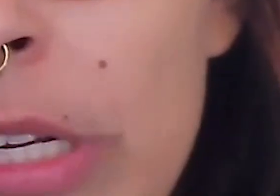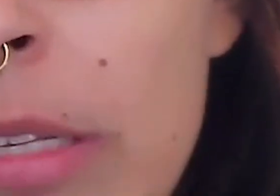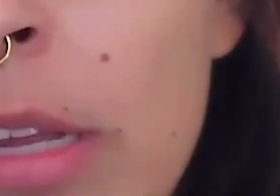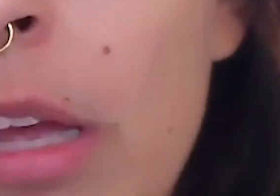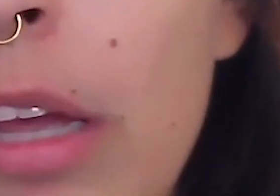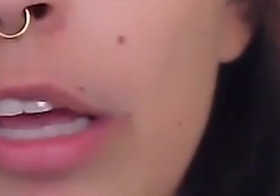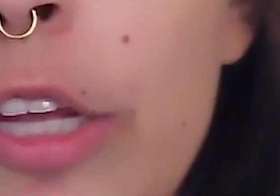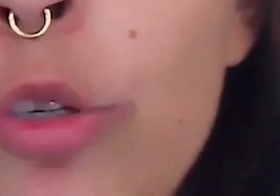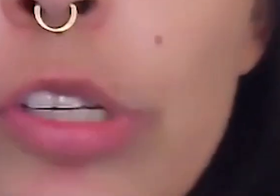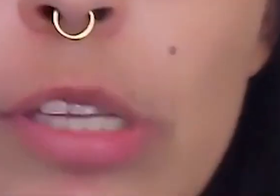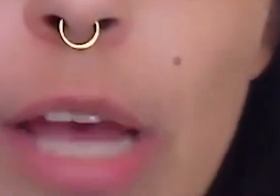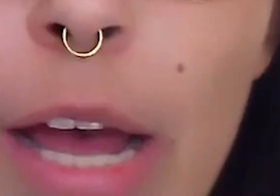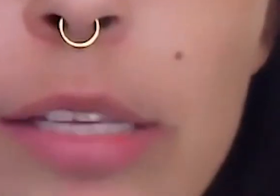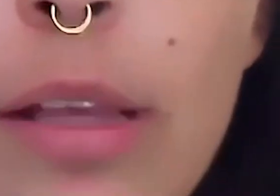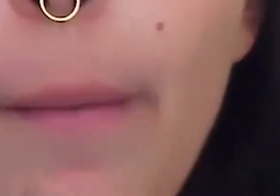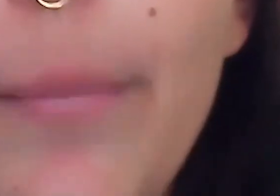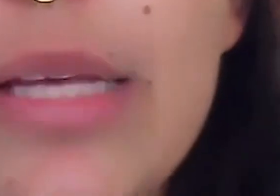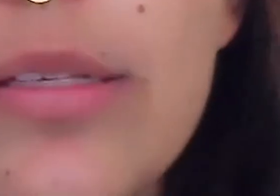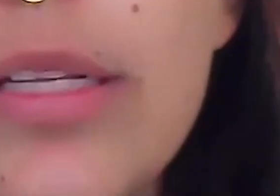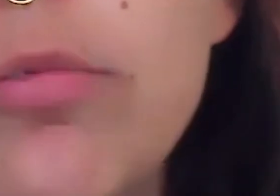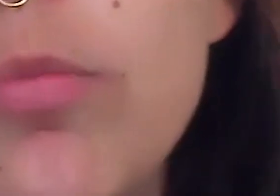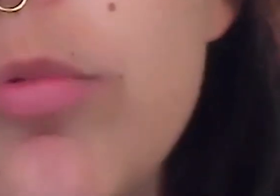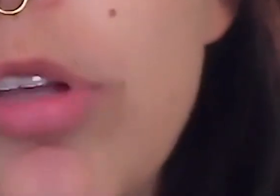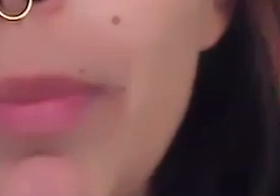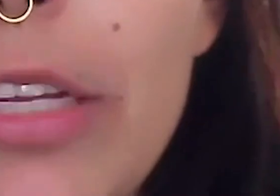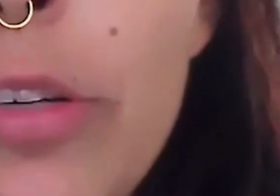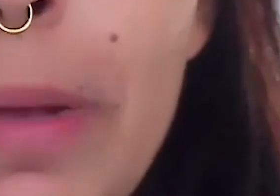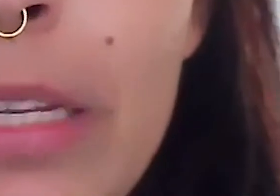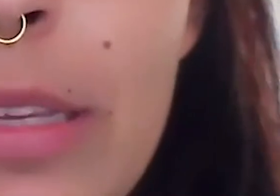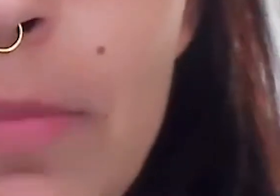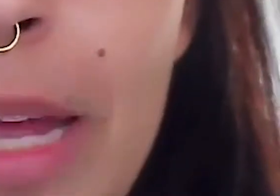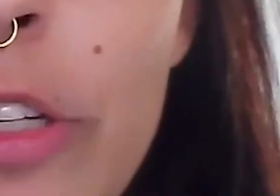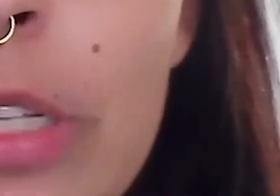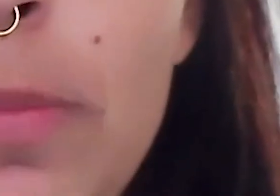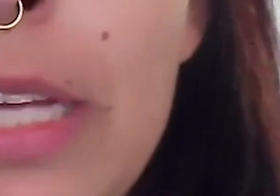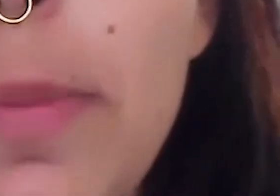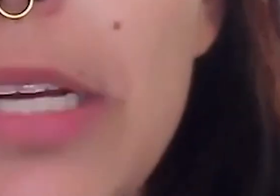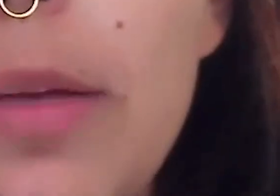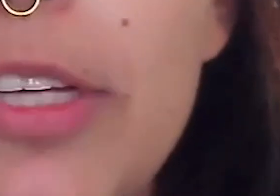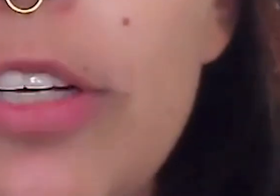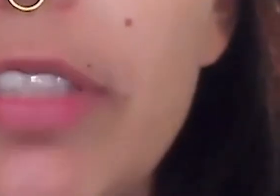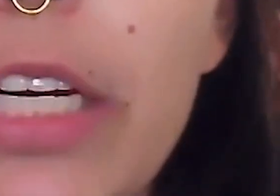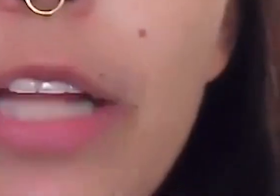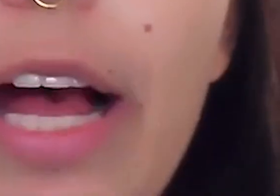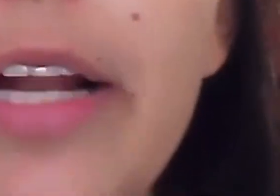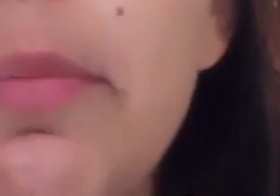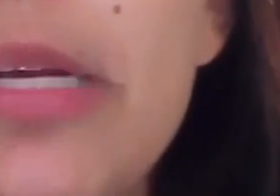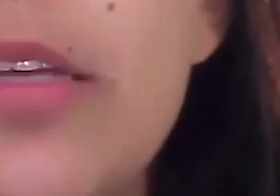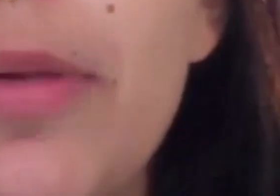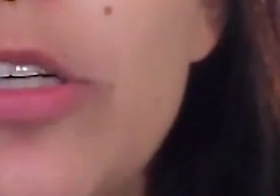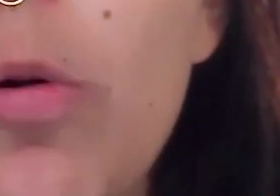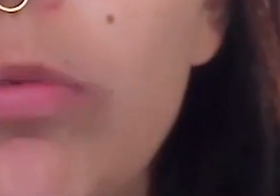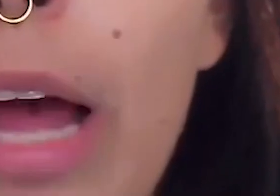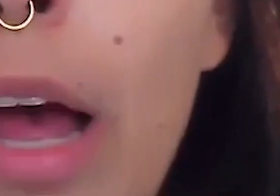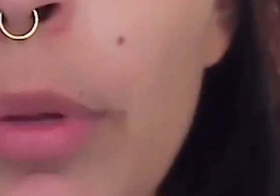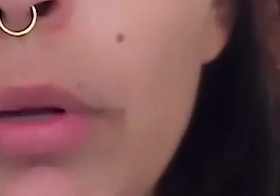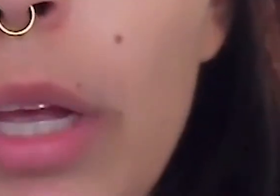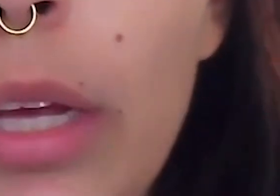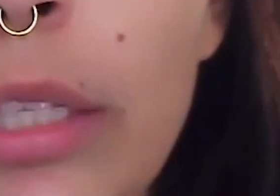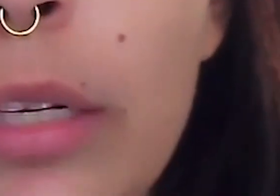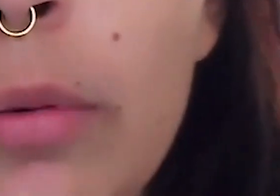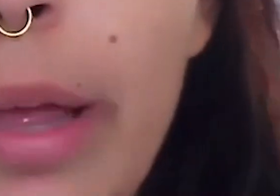Médicas eh judiciais mas não somente perícia médicas mas perícia médica veterinária perícia médica